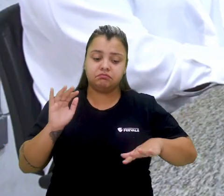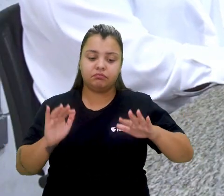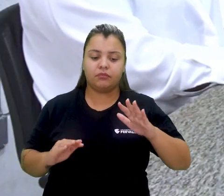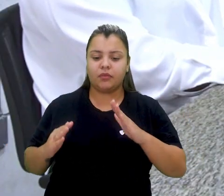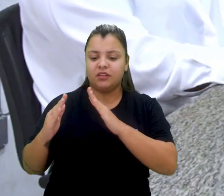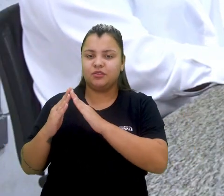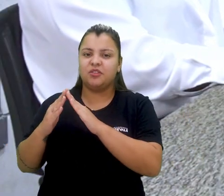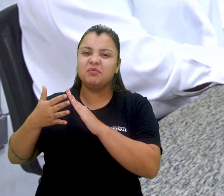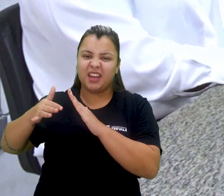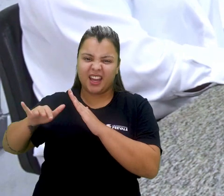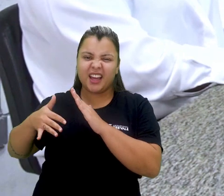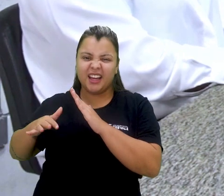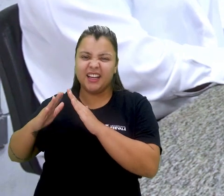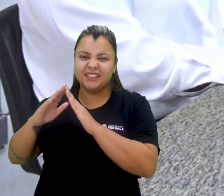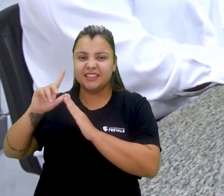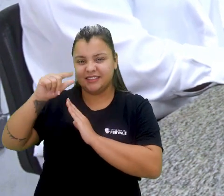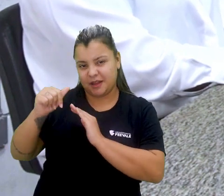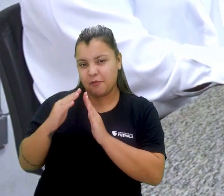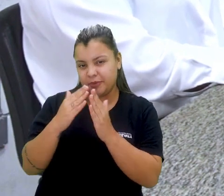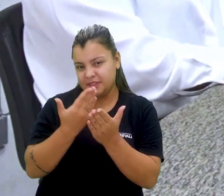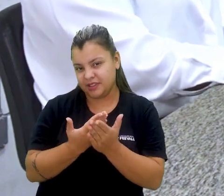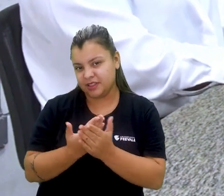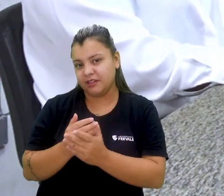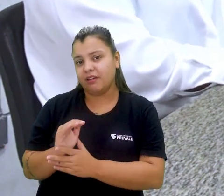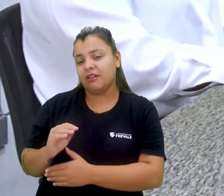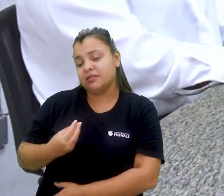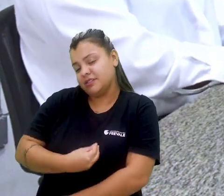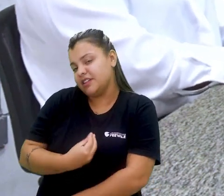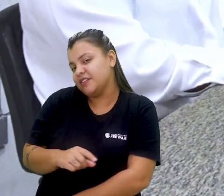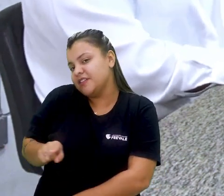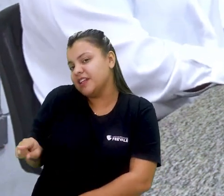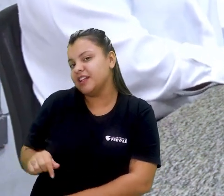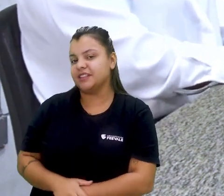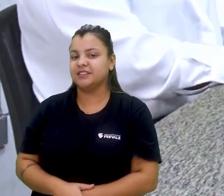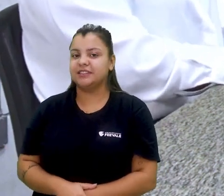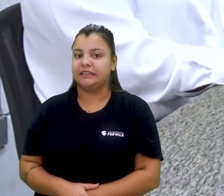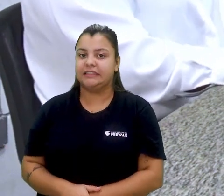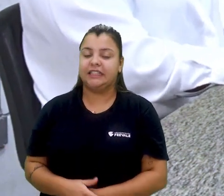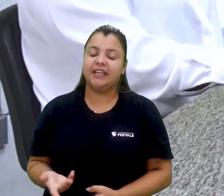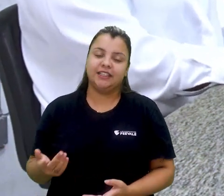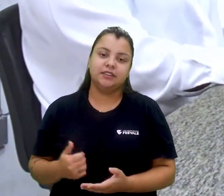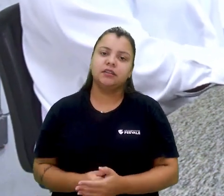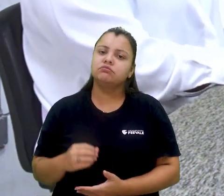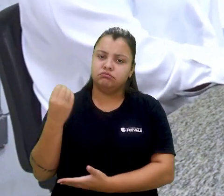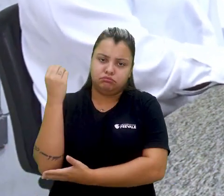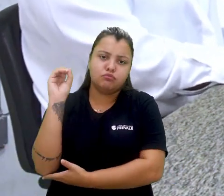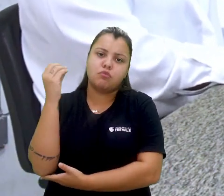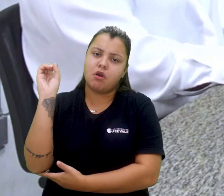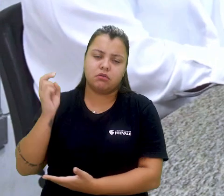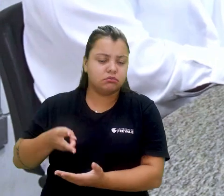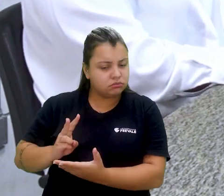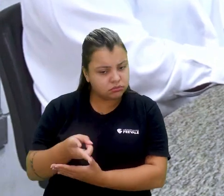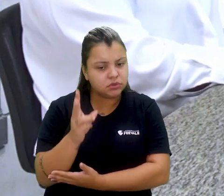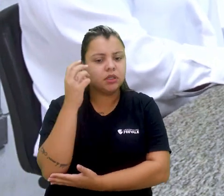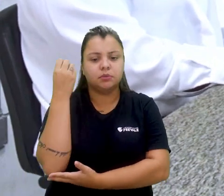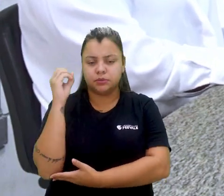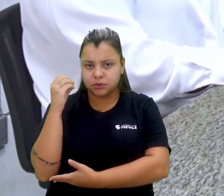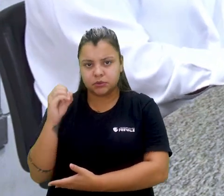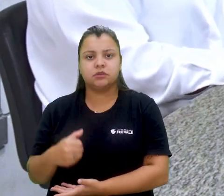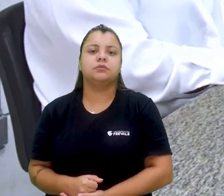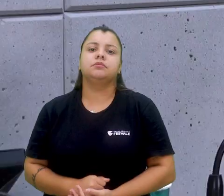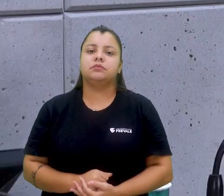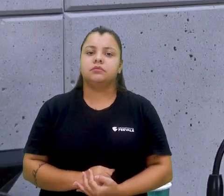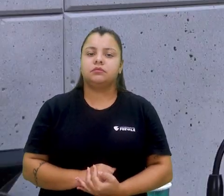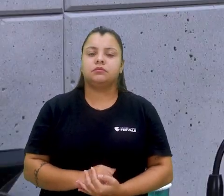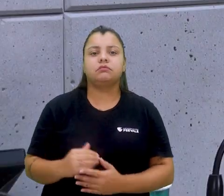dormindo depois da creche lá ficava lá porque era inverno isso em por Alegre tudo em Porto Alegre nasci e cresci em